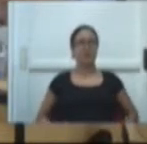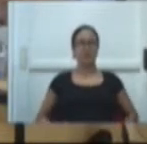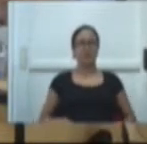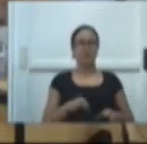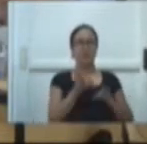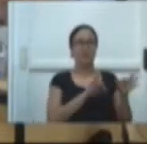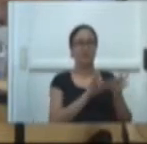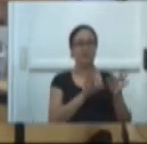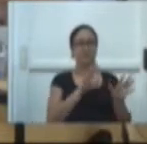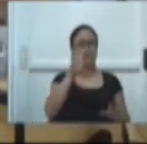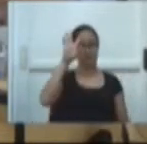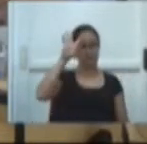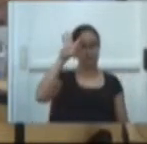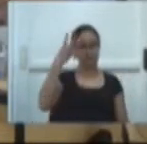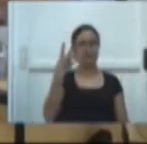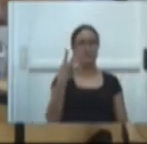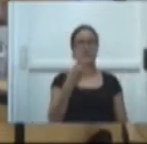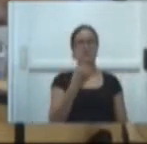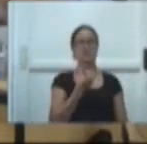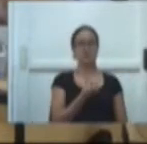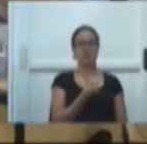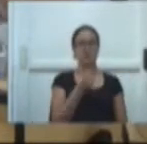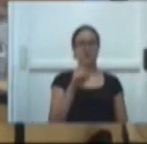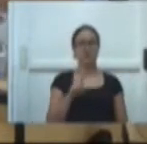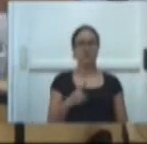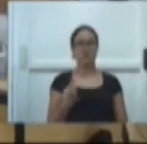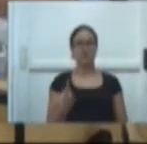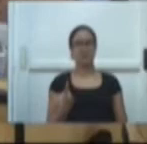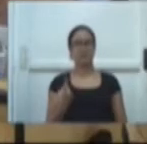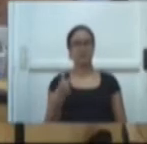Projeto de Resolução 6/2015.